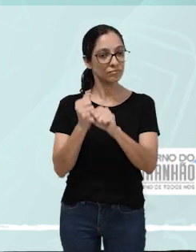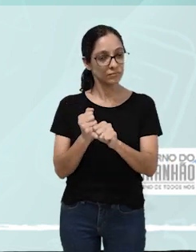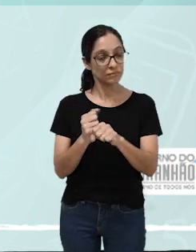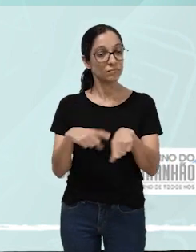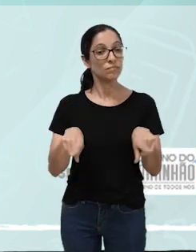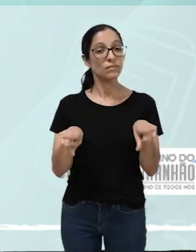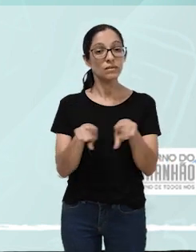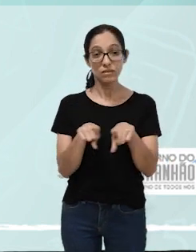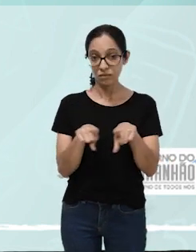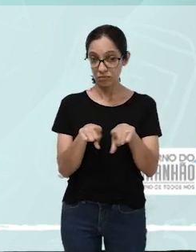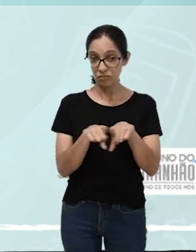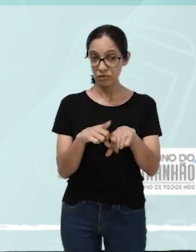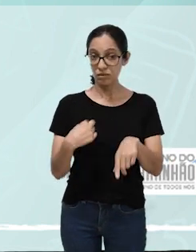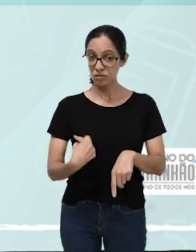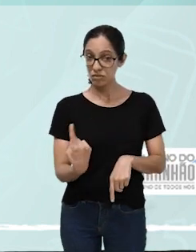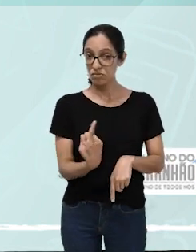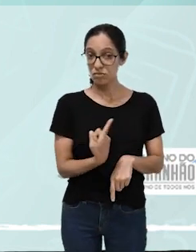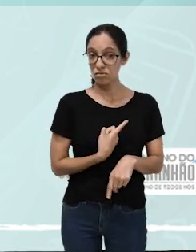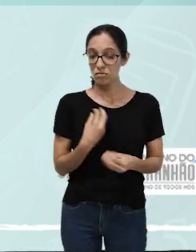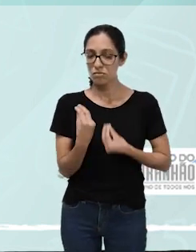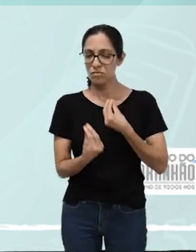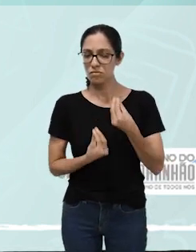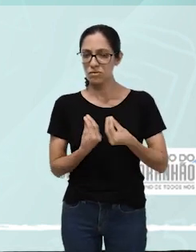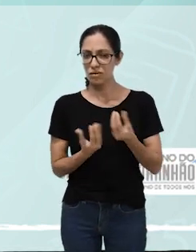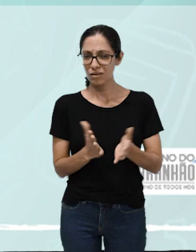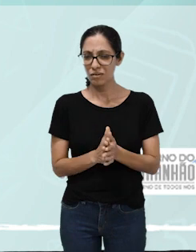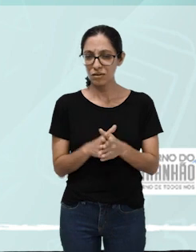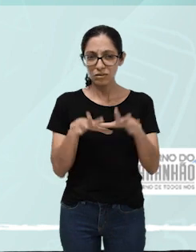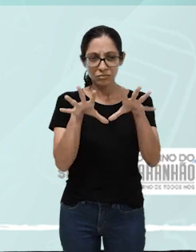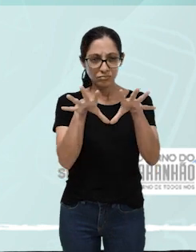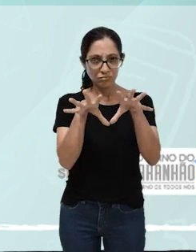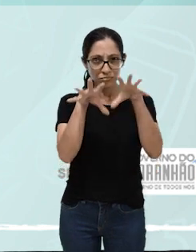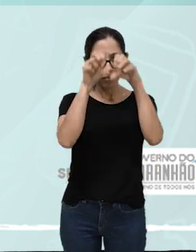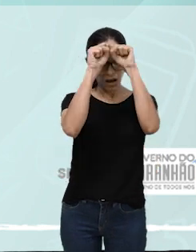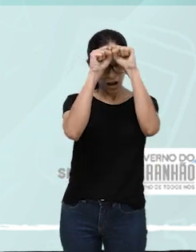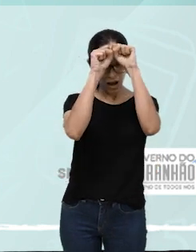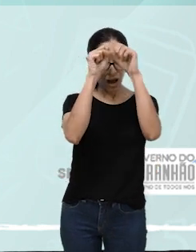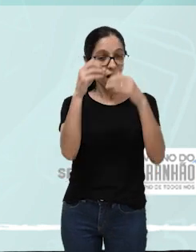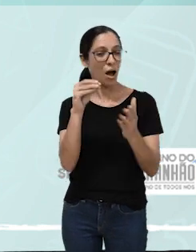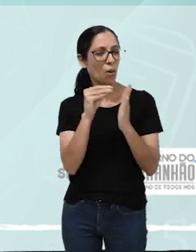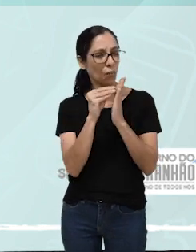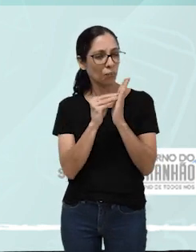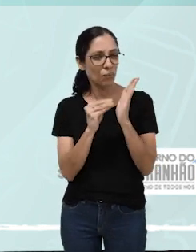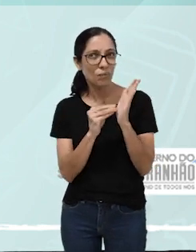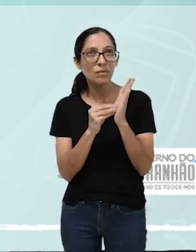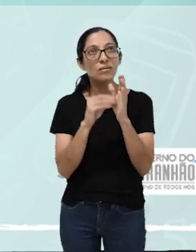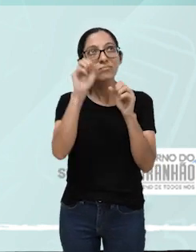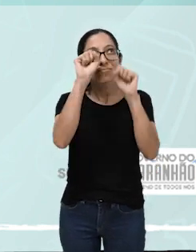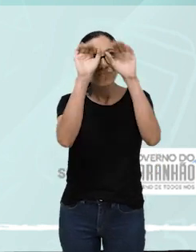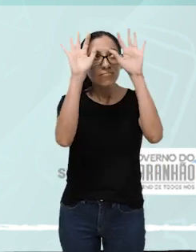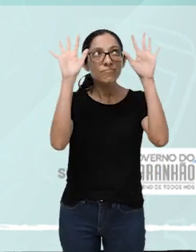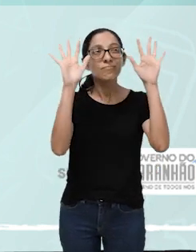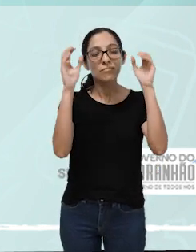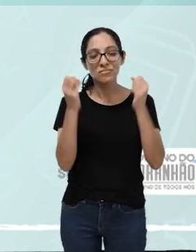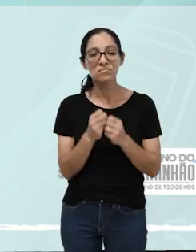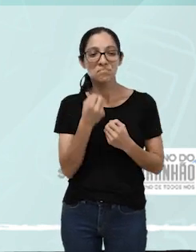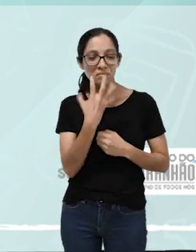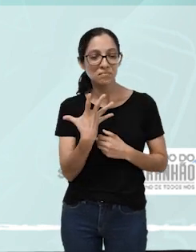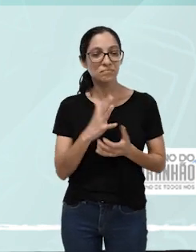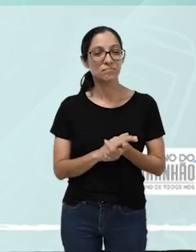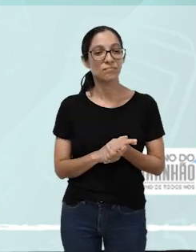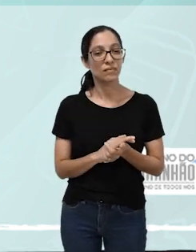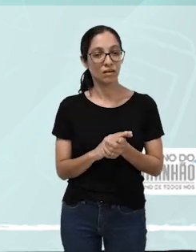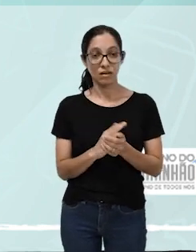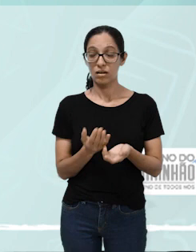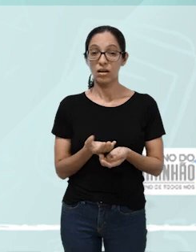assim nós vamos é acumulando conteúdo e tudo vai ficando bem fresquinho na nossa mente vamos falar desse